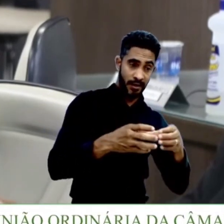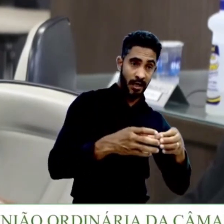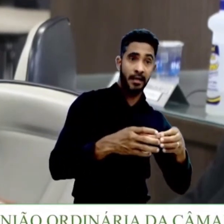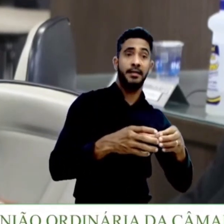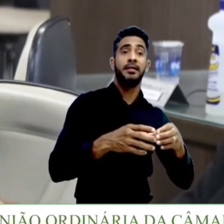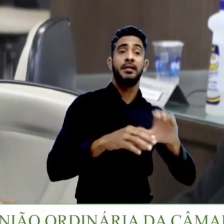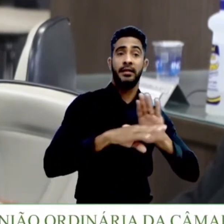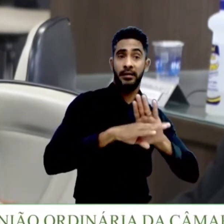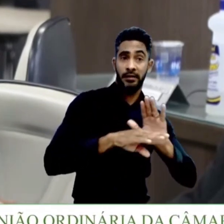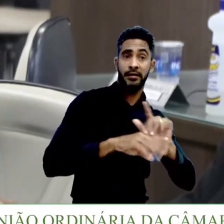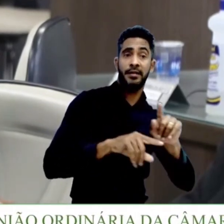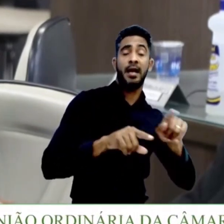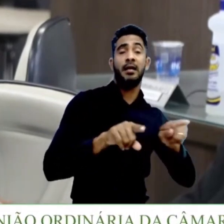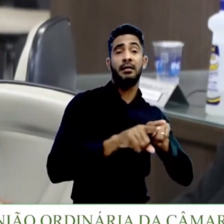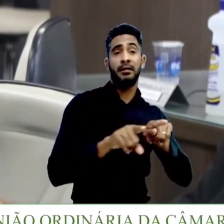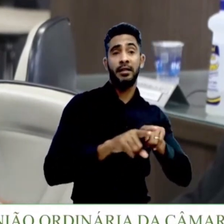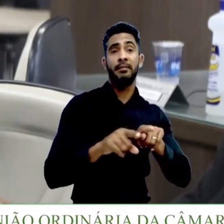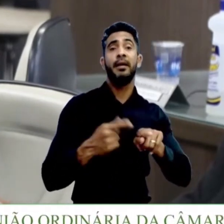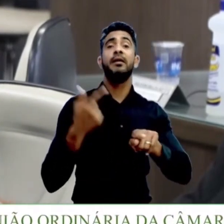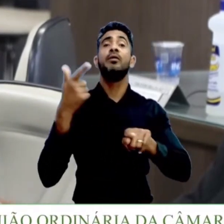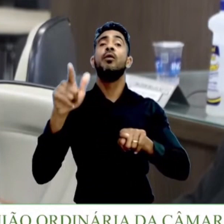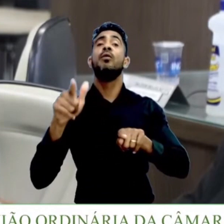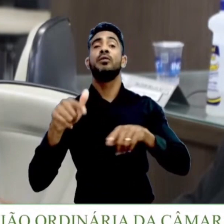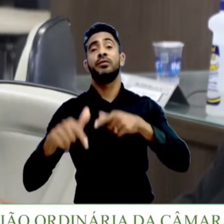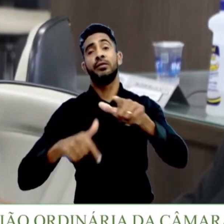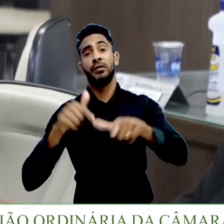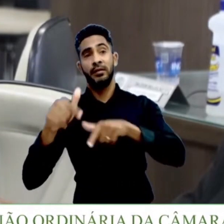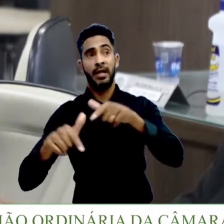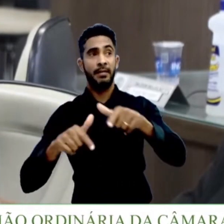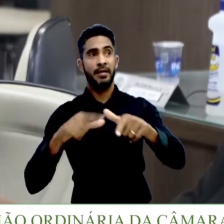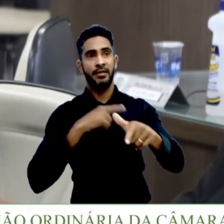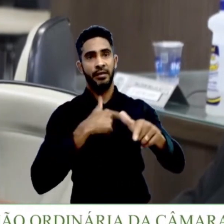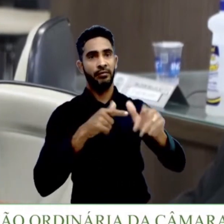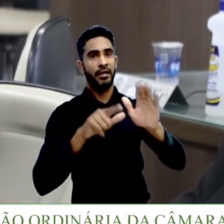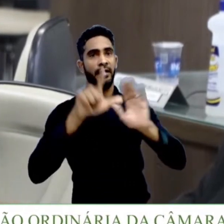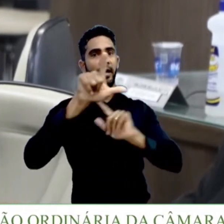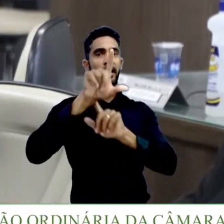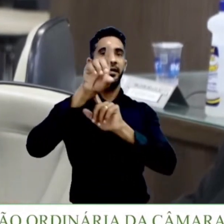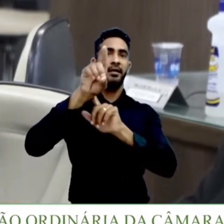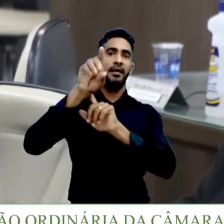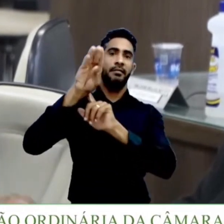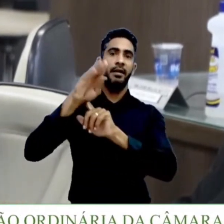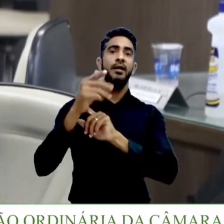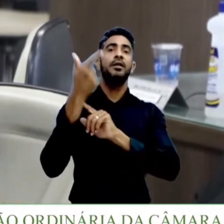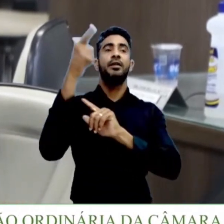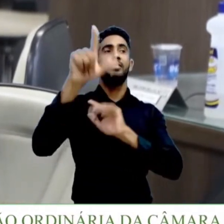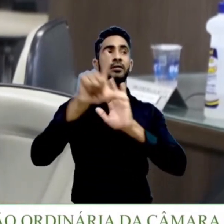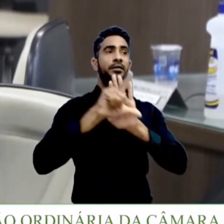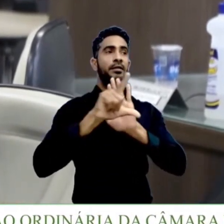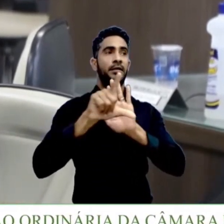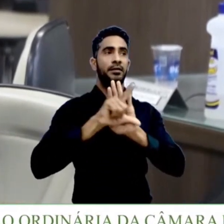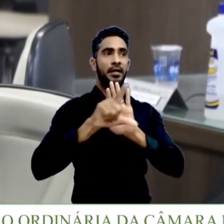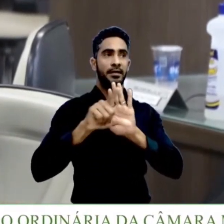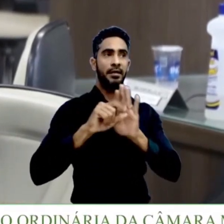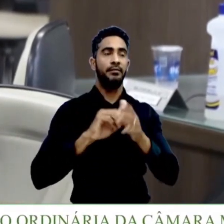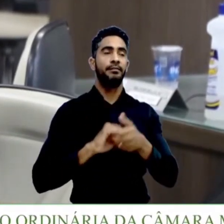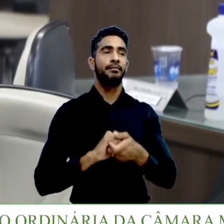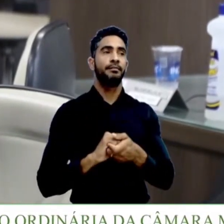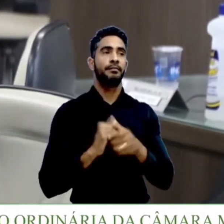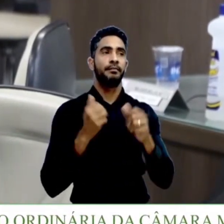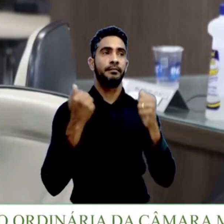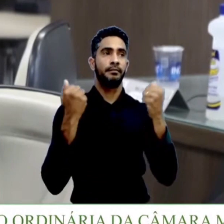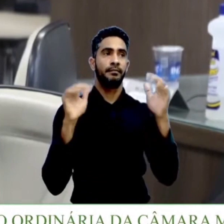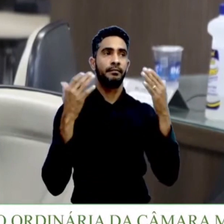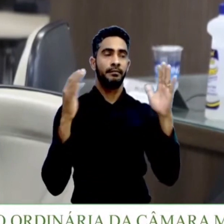outros cargos, né, que não reza ainda na LDB e nem nas outras legislações. Mas é isso que eu